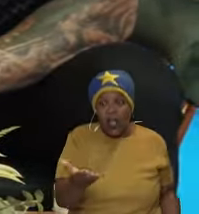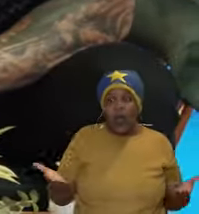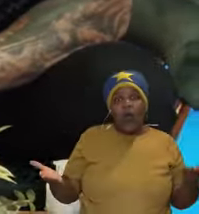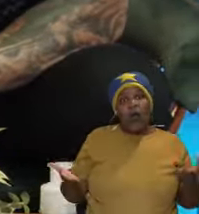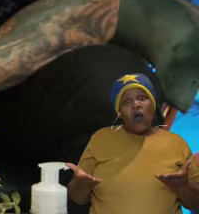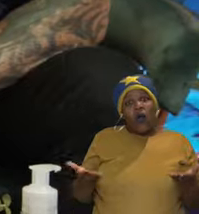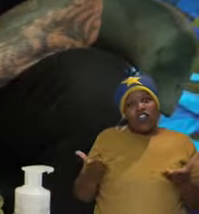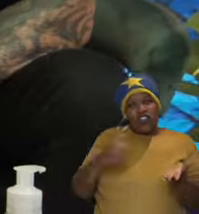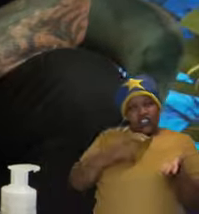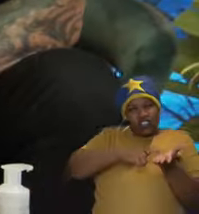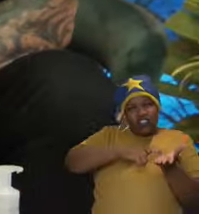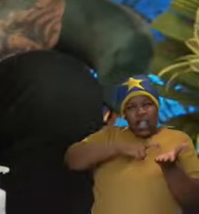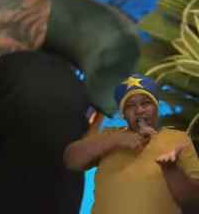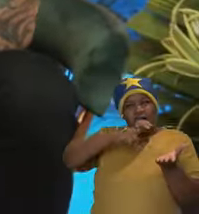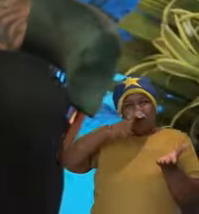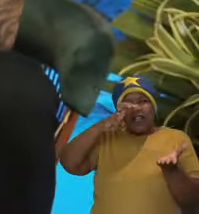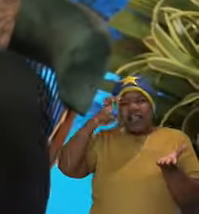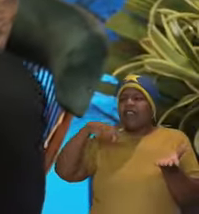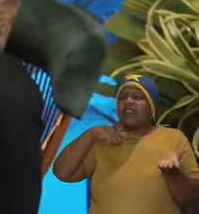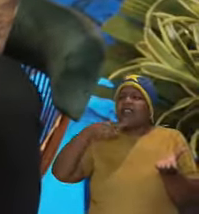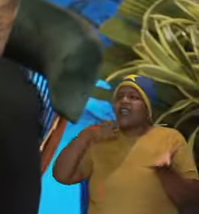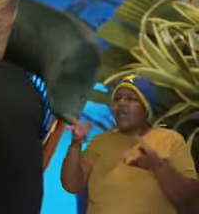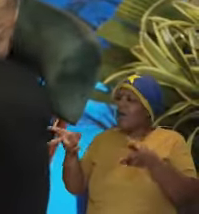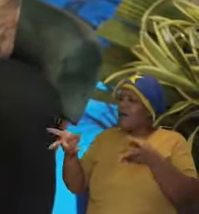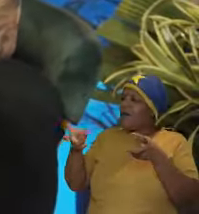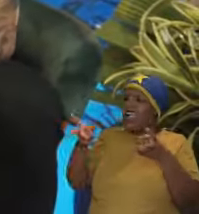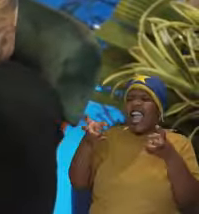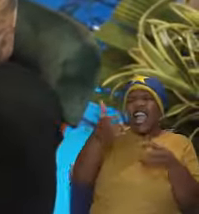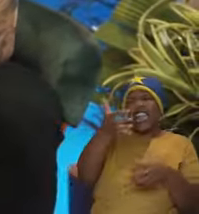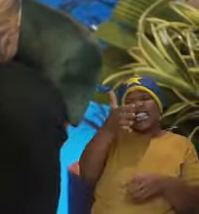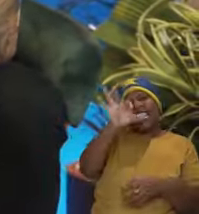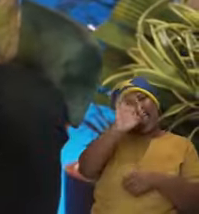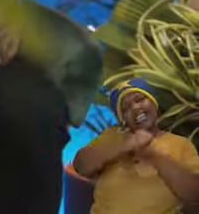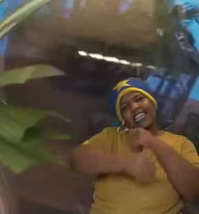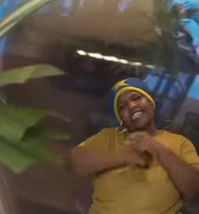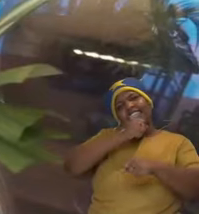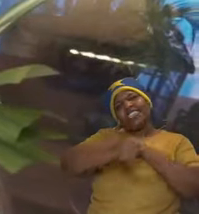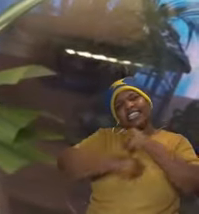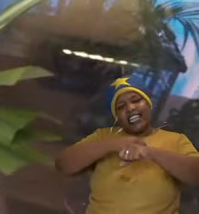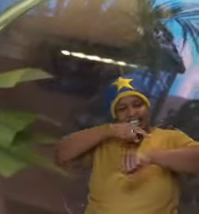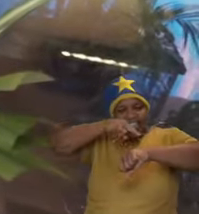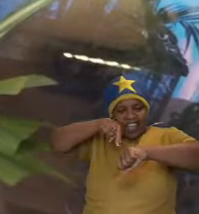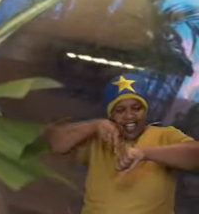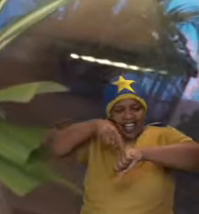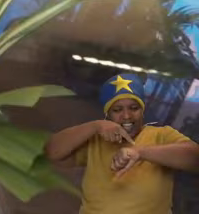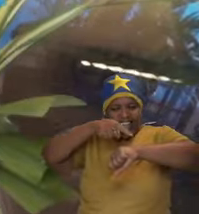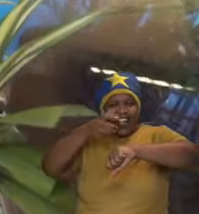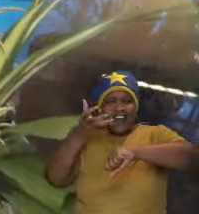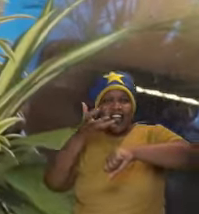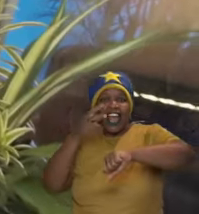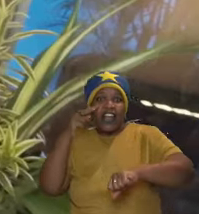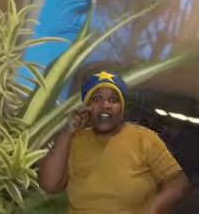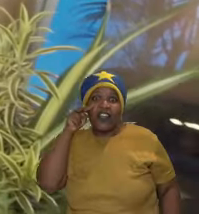quando amanhecer, sim, se ninguém perceber, quase 10 anos contando as horas só pra te ver.